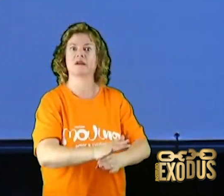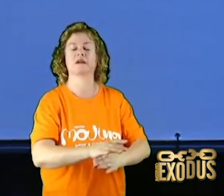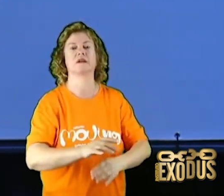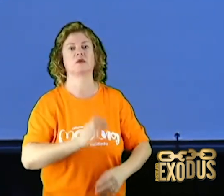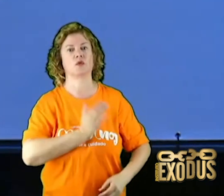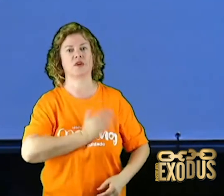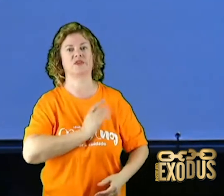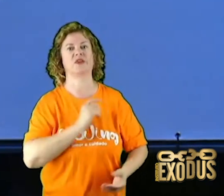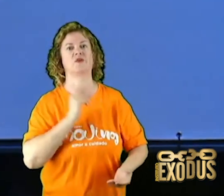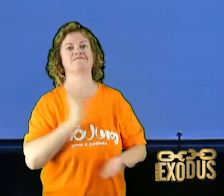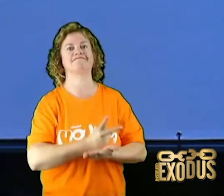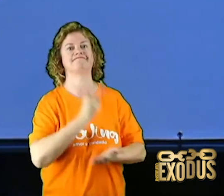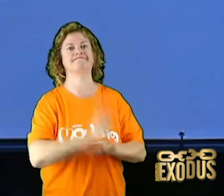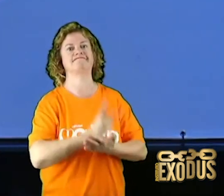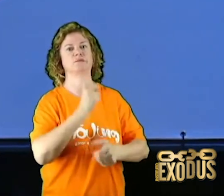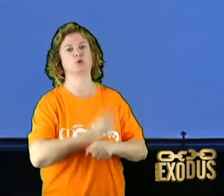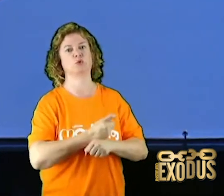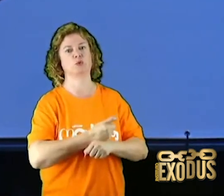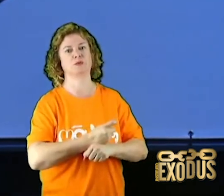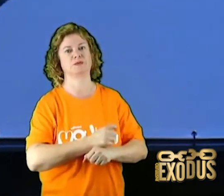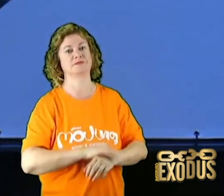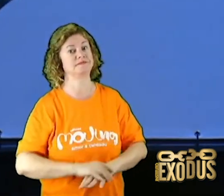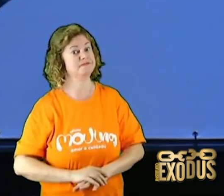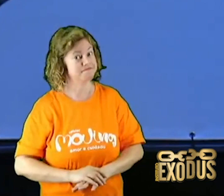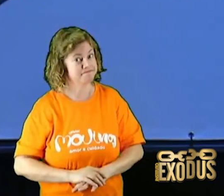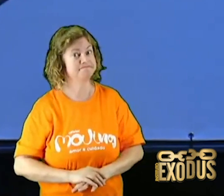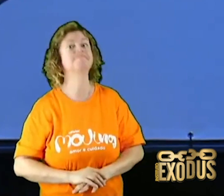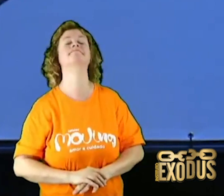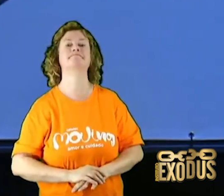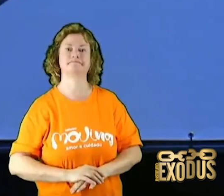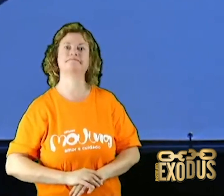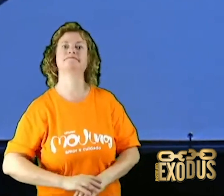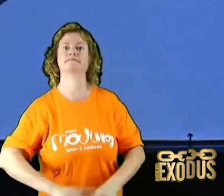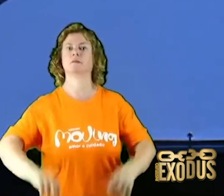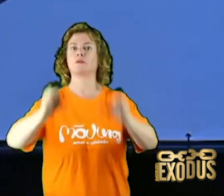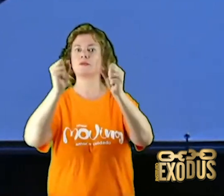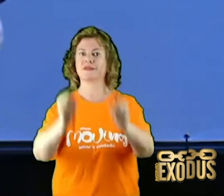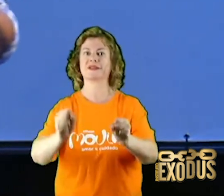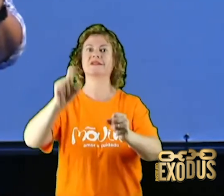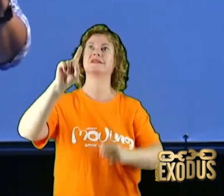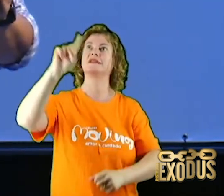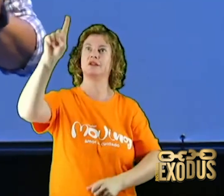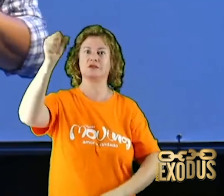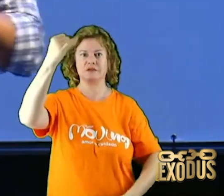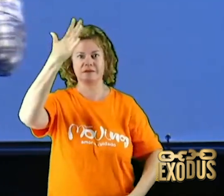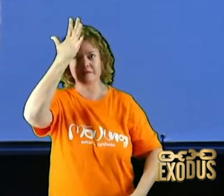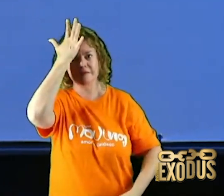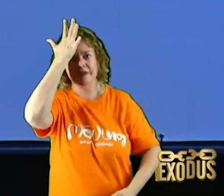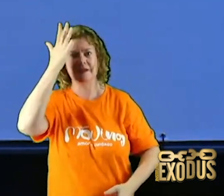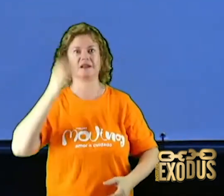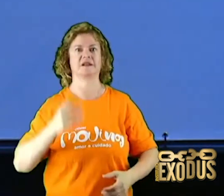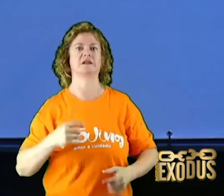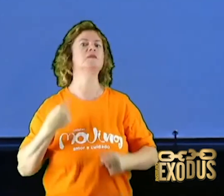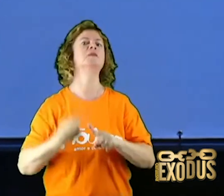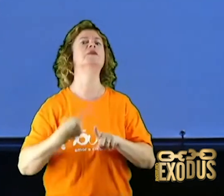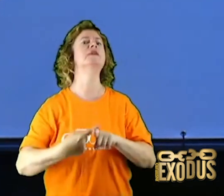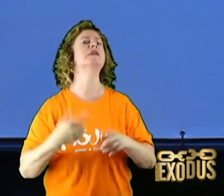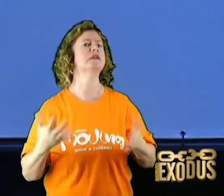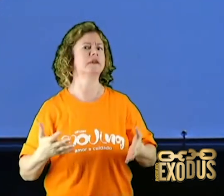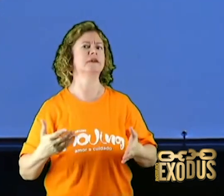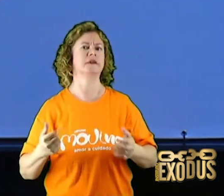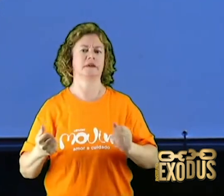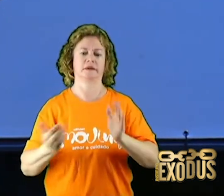O poder de Deus, ele manifesta para louvor dele mesmo. O poder de Deus é